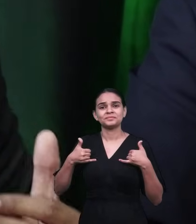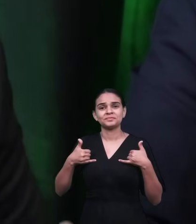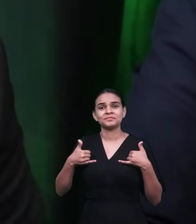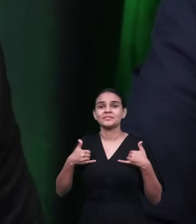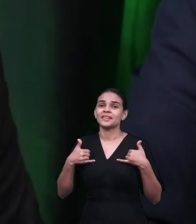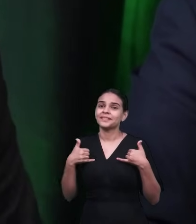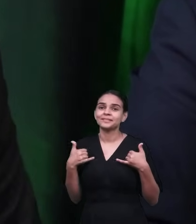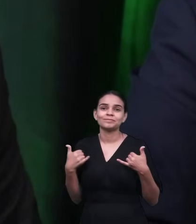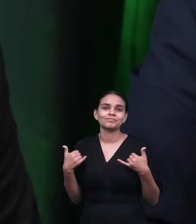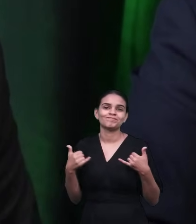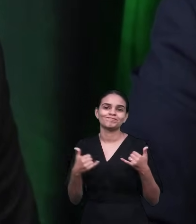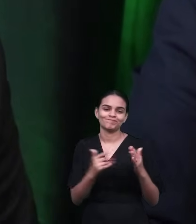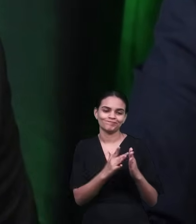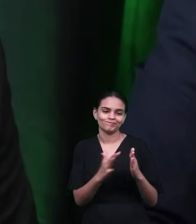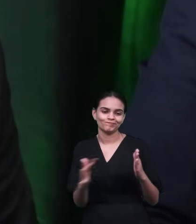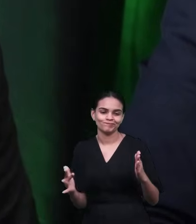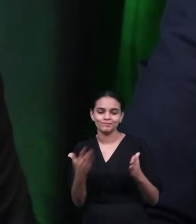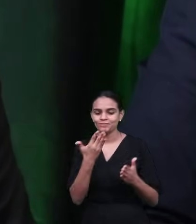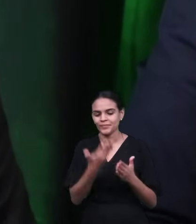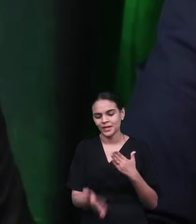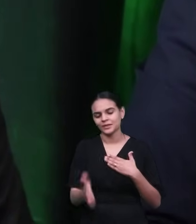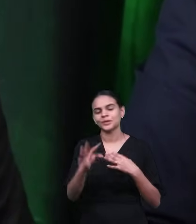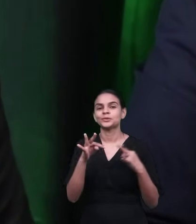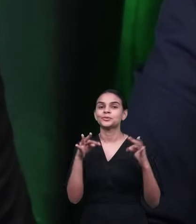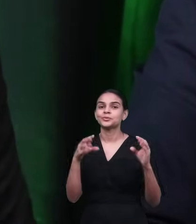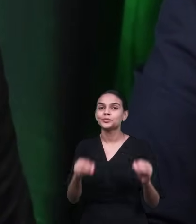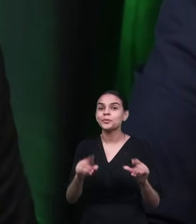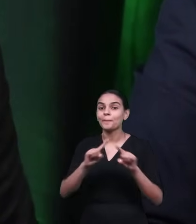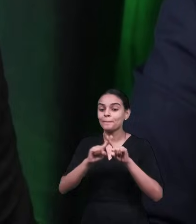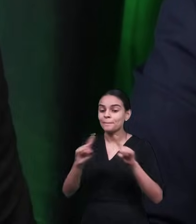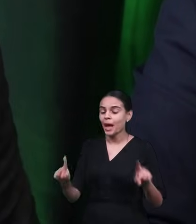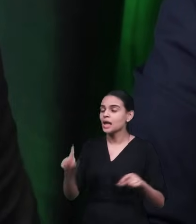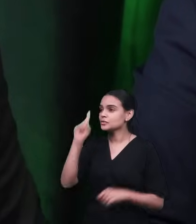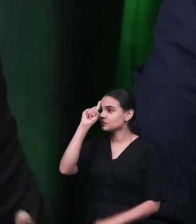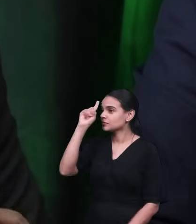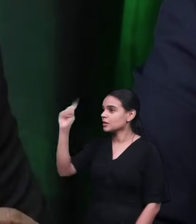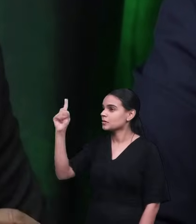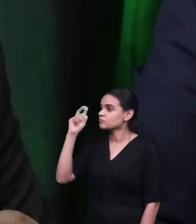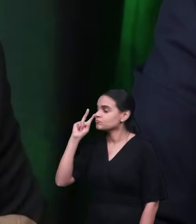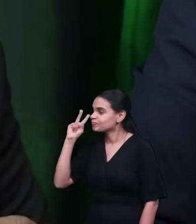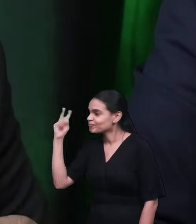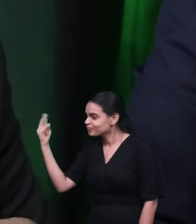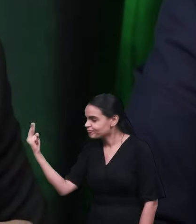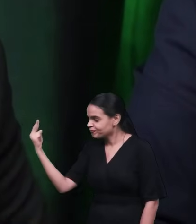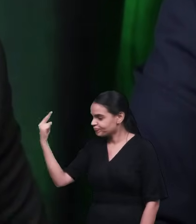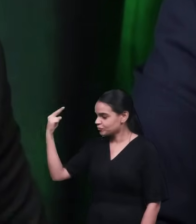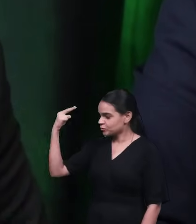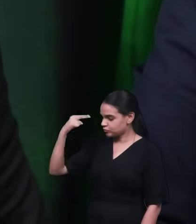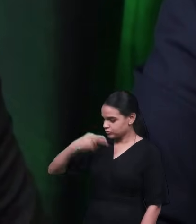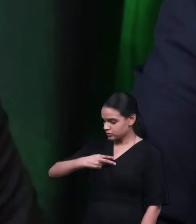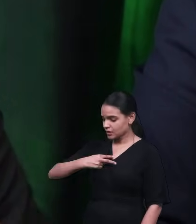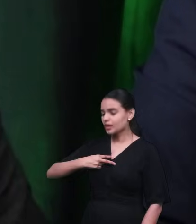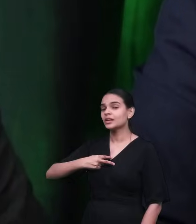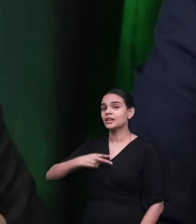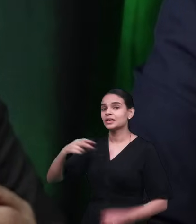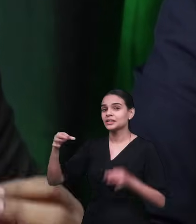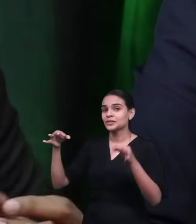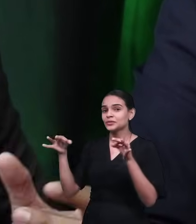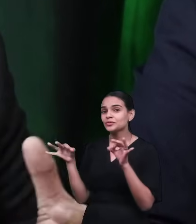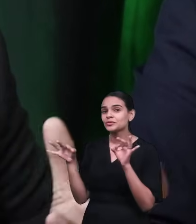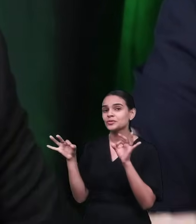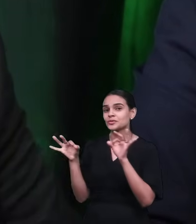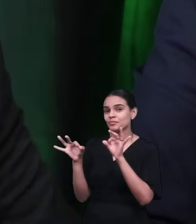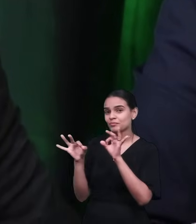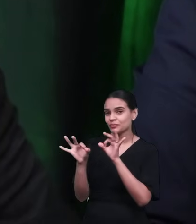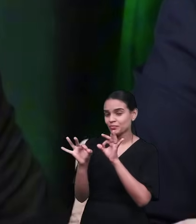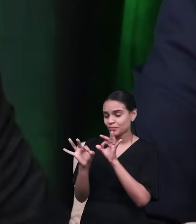a perder tudo. Mas há um Deus que nos vê, há um Deus que está pronto para até nos